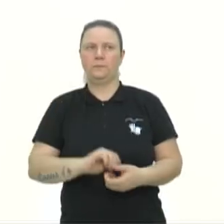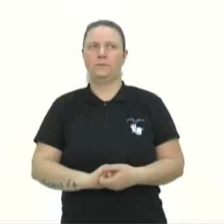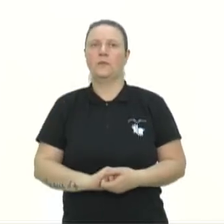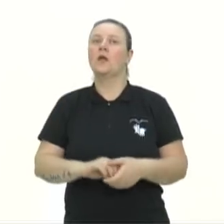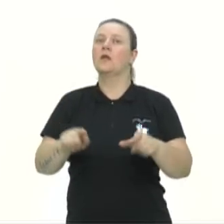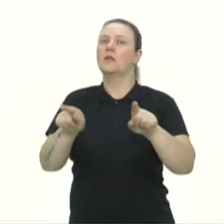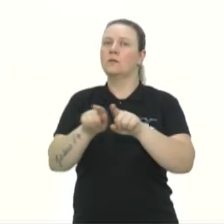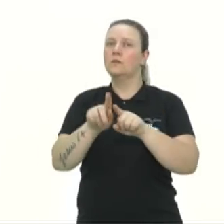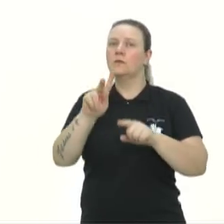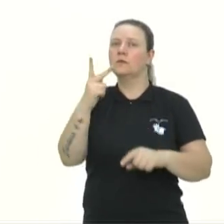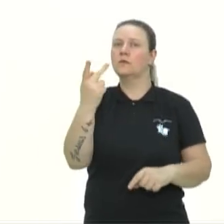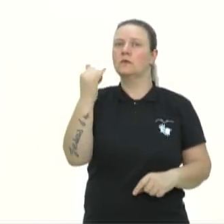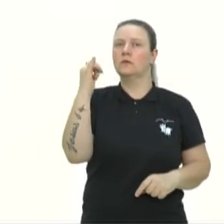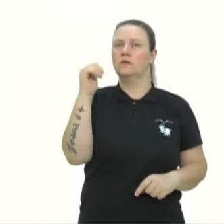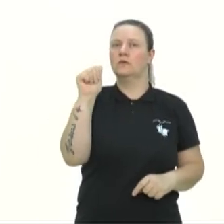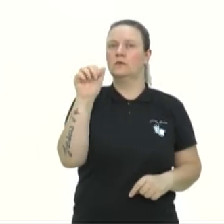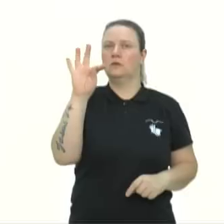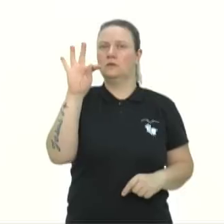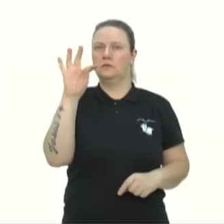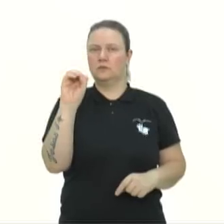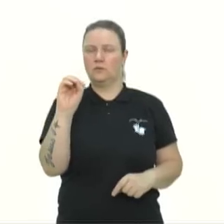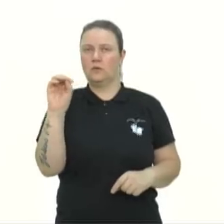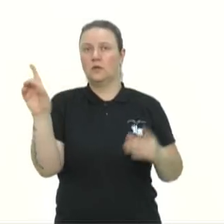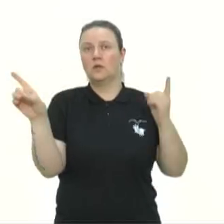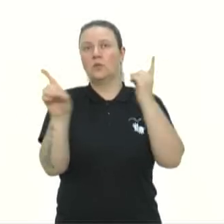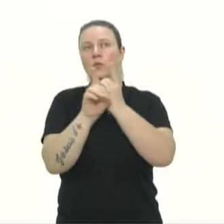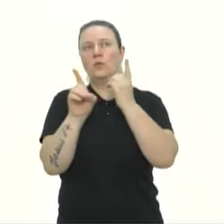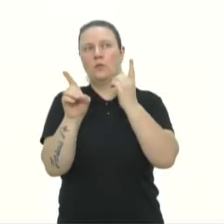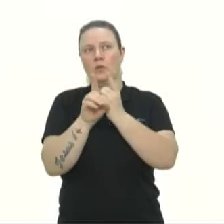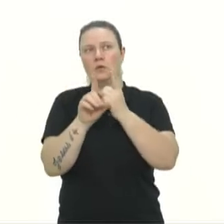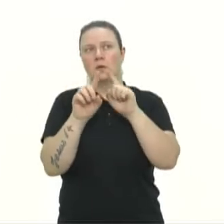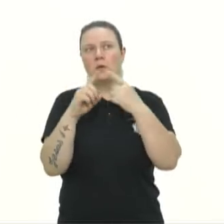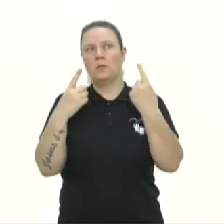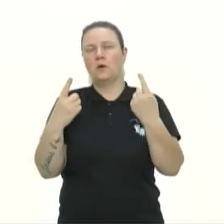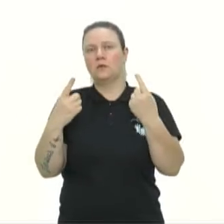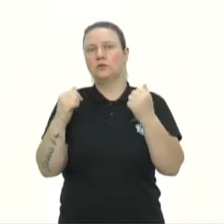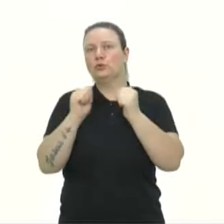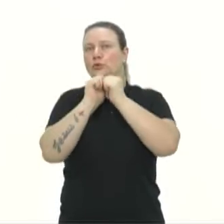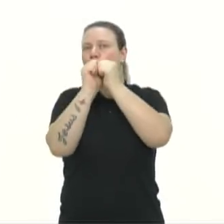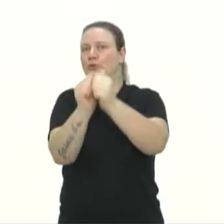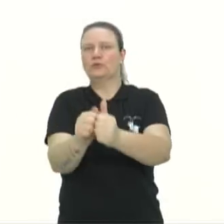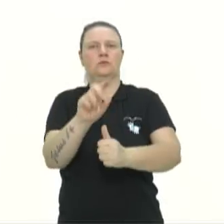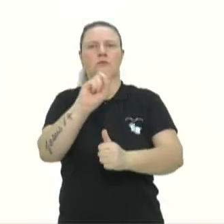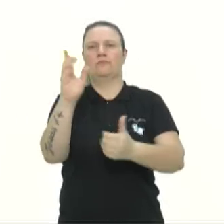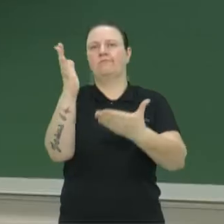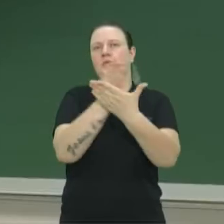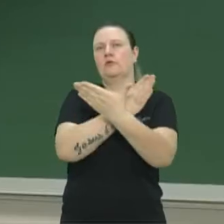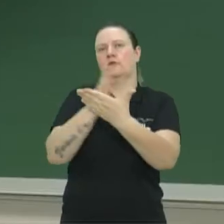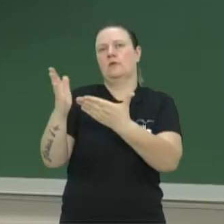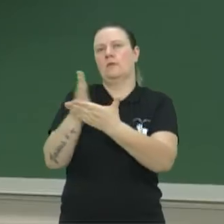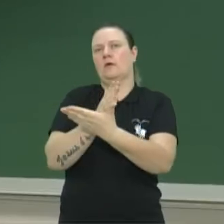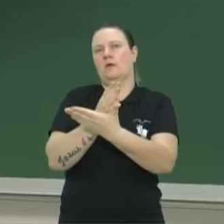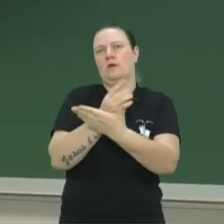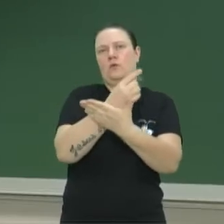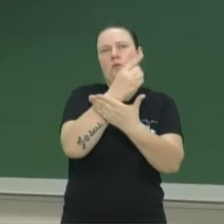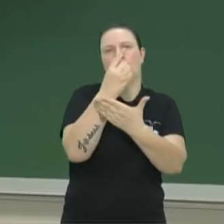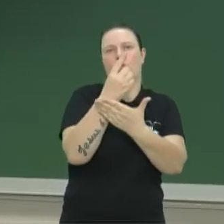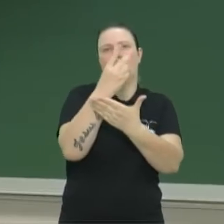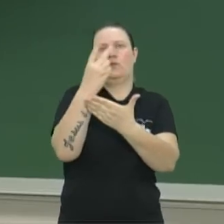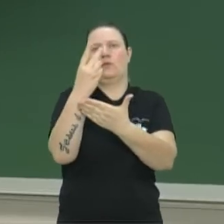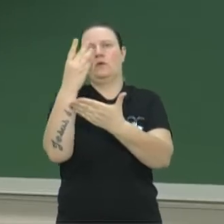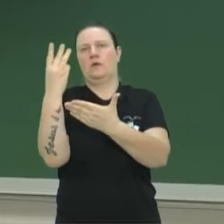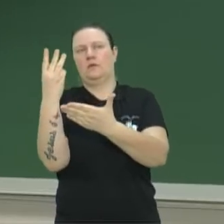ó, que nós temos encontro vocálico, mas eles não são na mesma sílaba, em sílaba diferente. Olha aqui, o